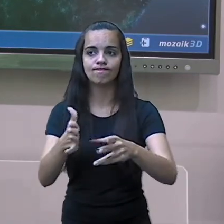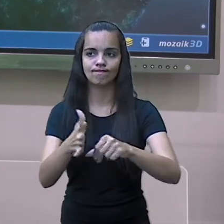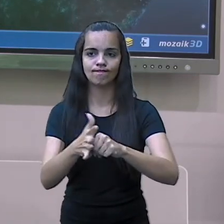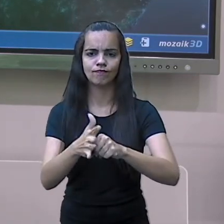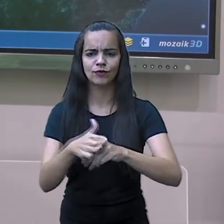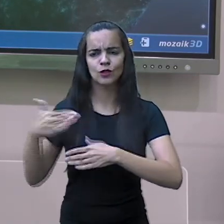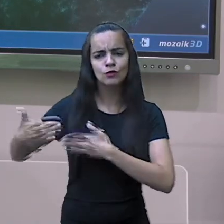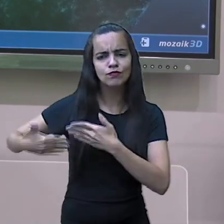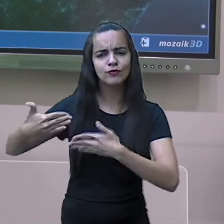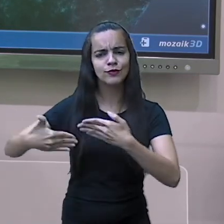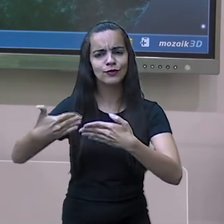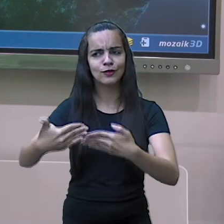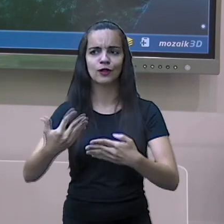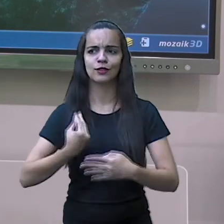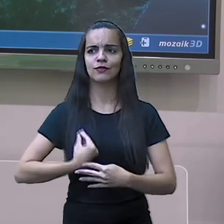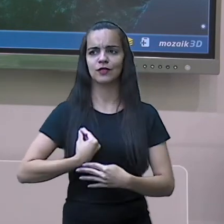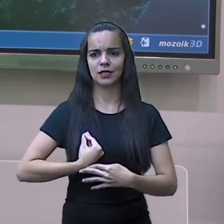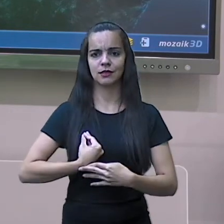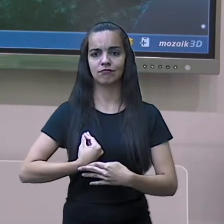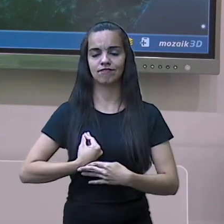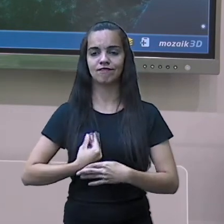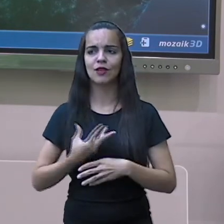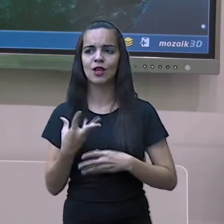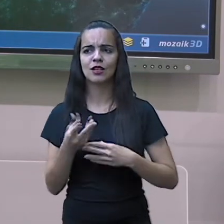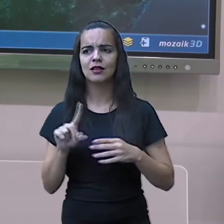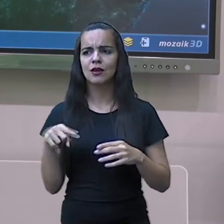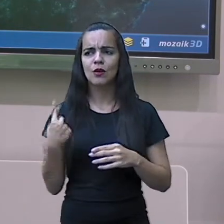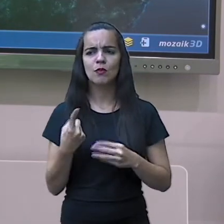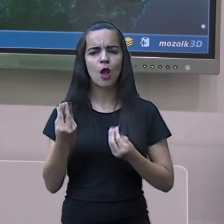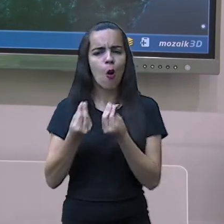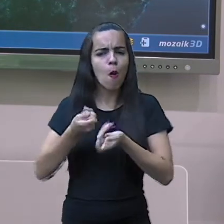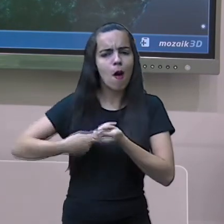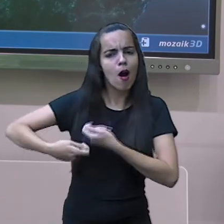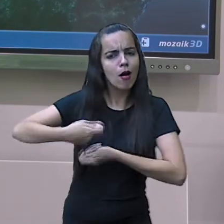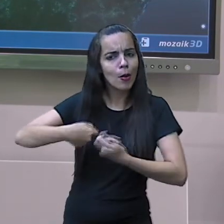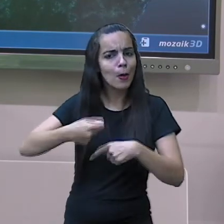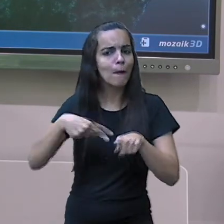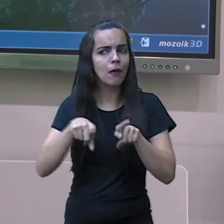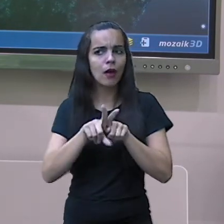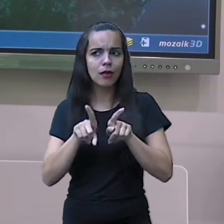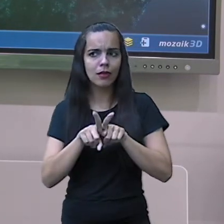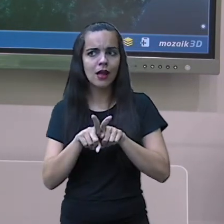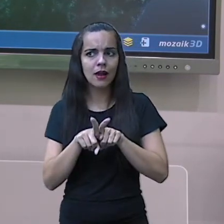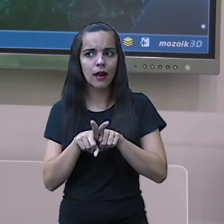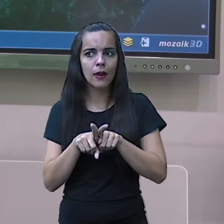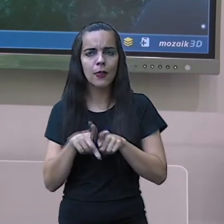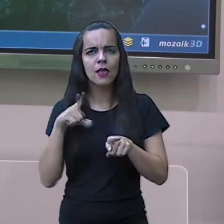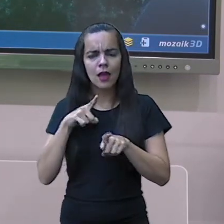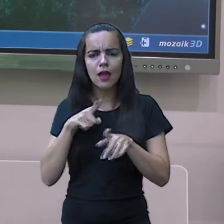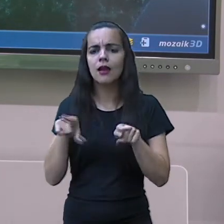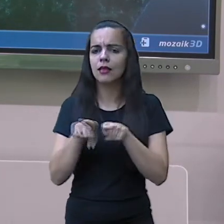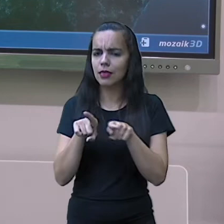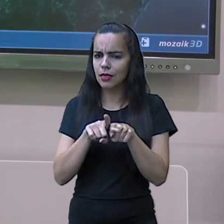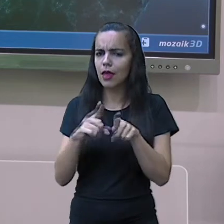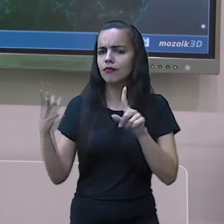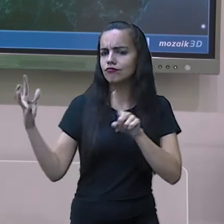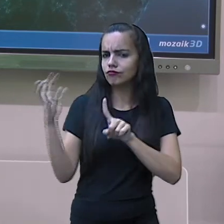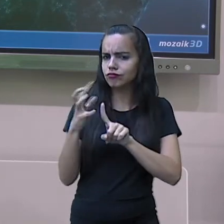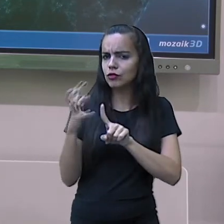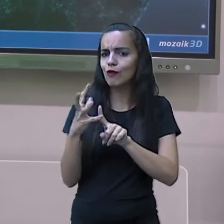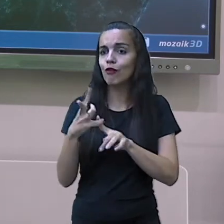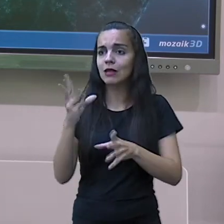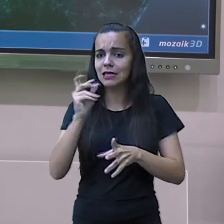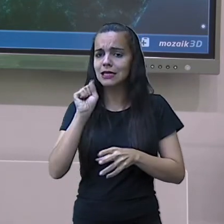dia a dia, para a nossa vida, para a nossa economia. O rio, ele interfere em tudo isso,